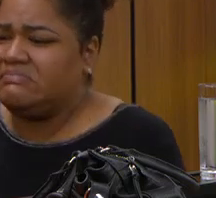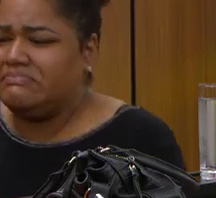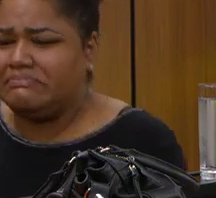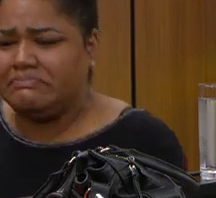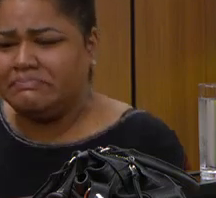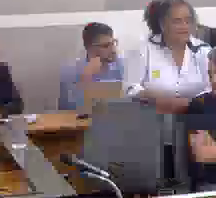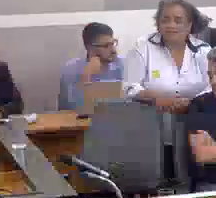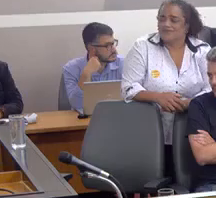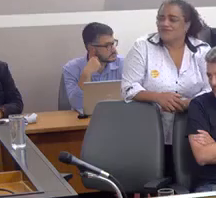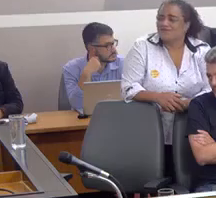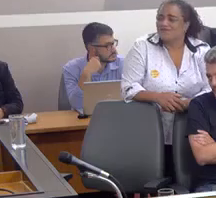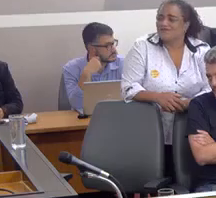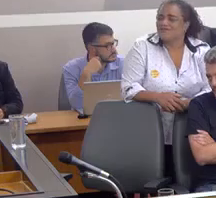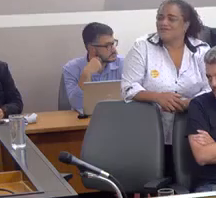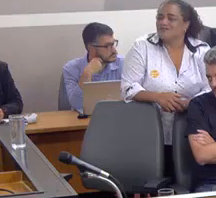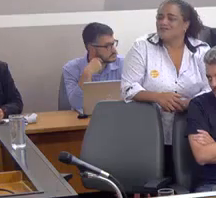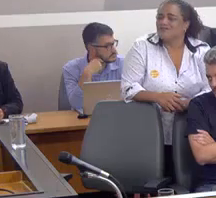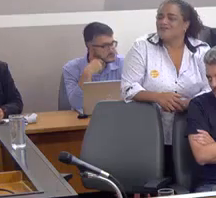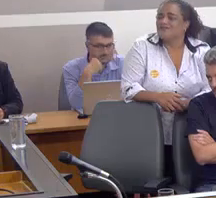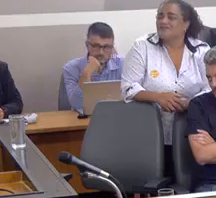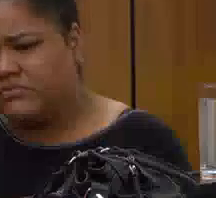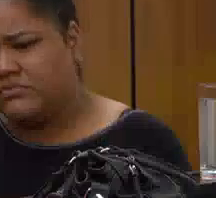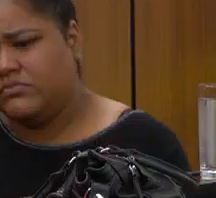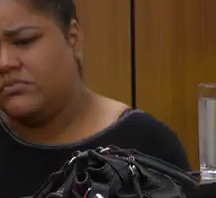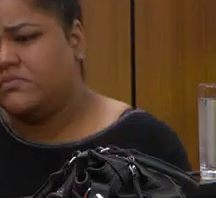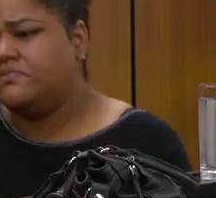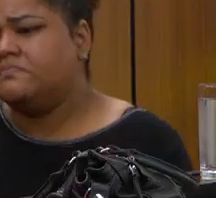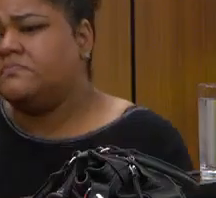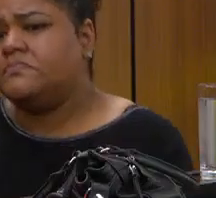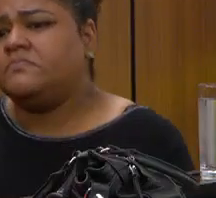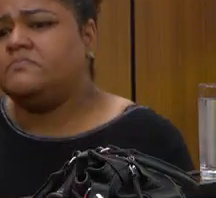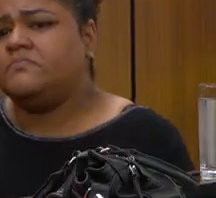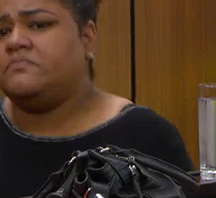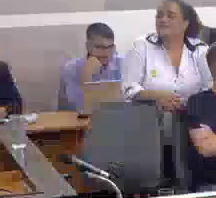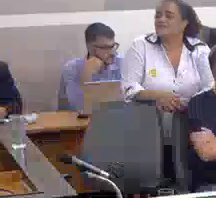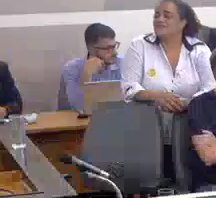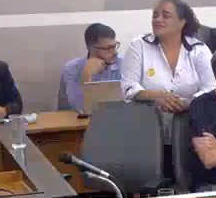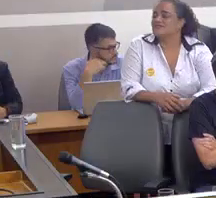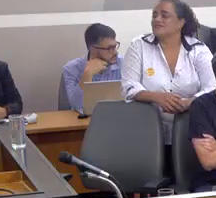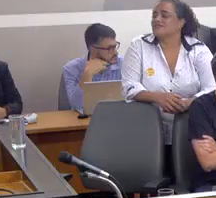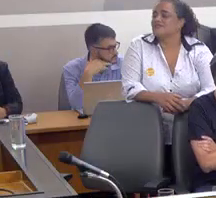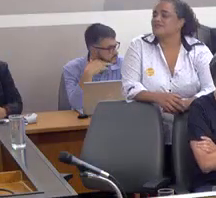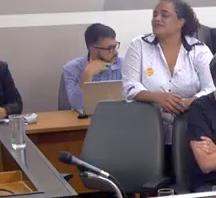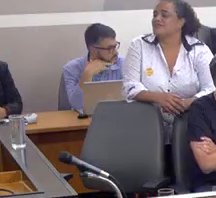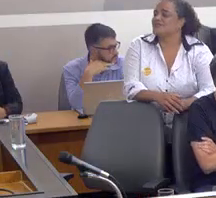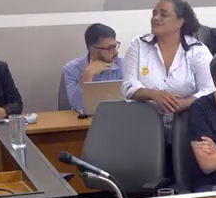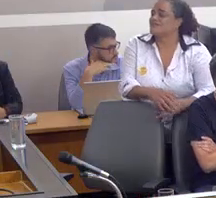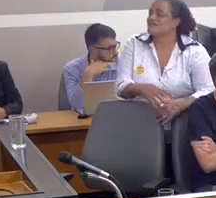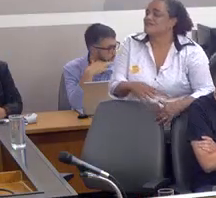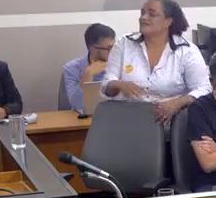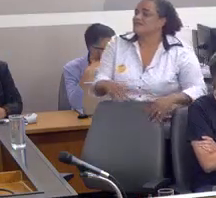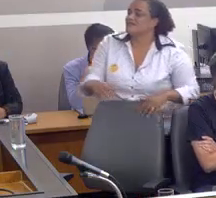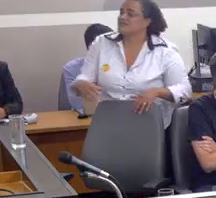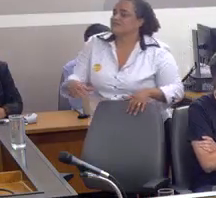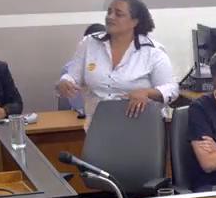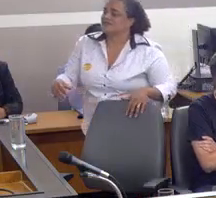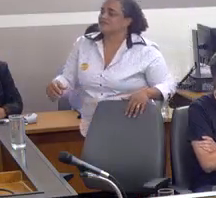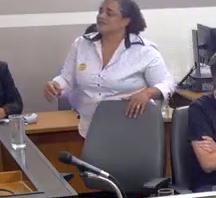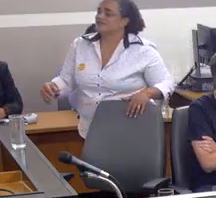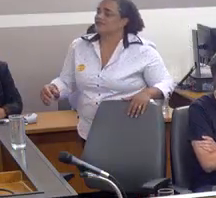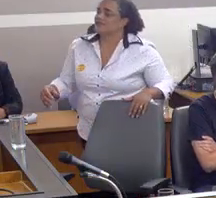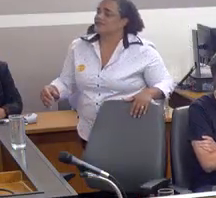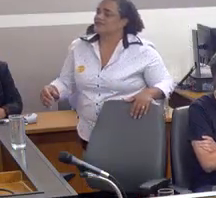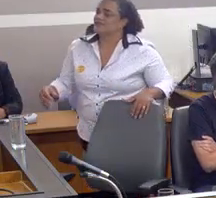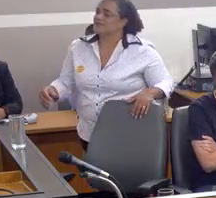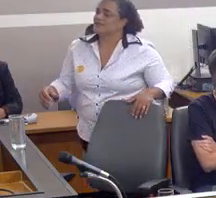obrigado eu acho que eu vou falar mas eu acho que eu já nós todos aqui saiba que de nossa parte nós